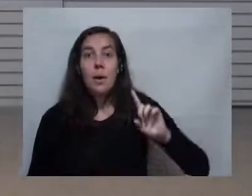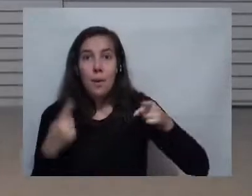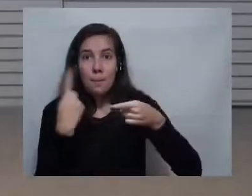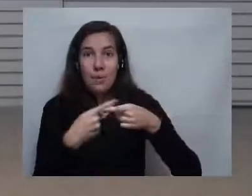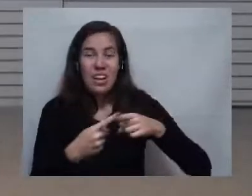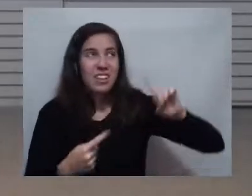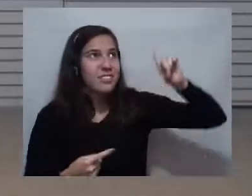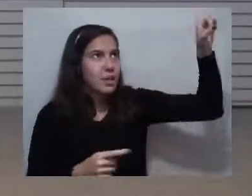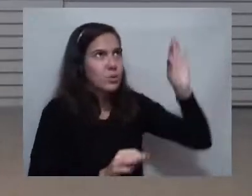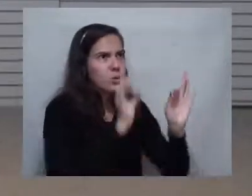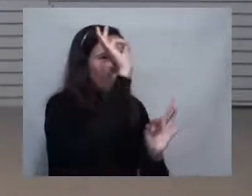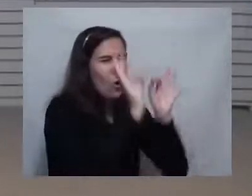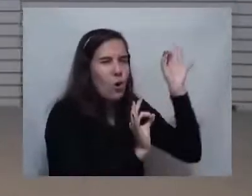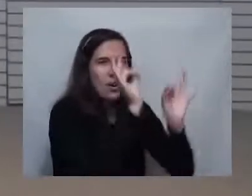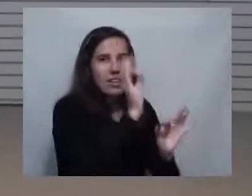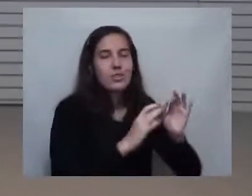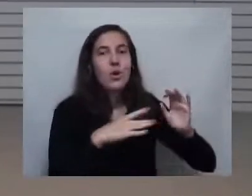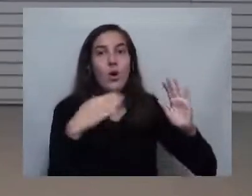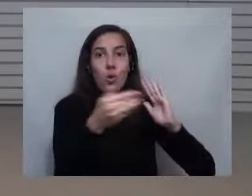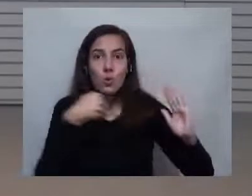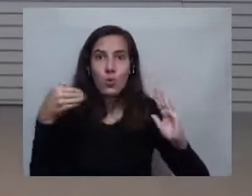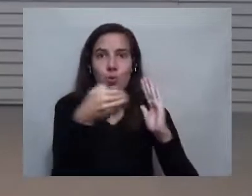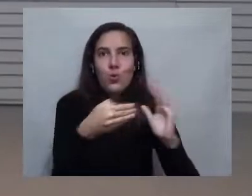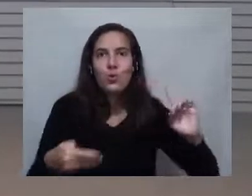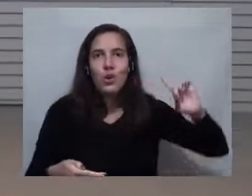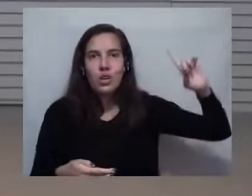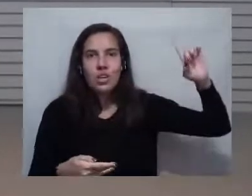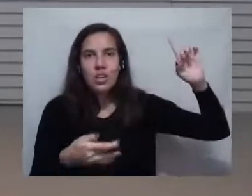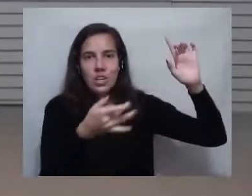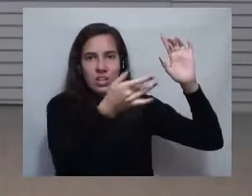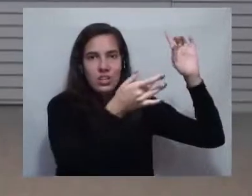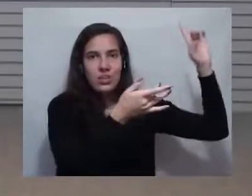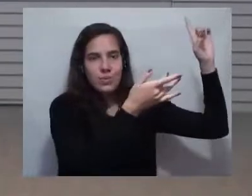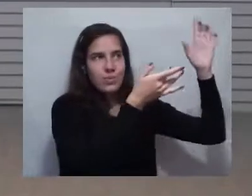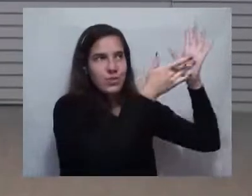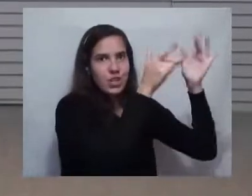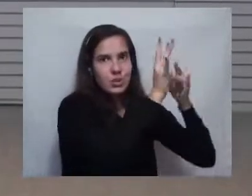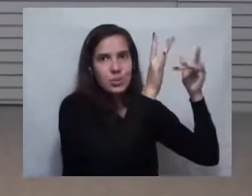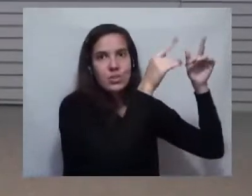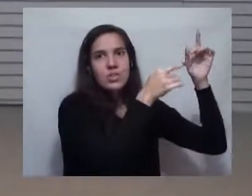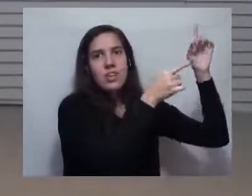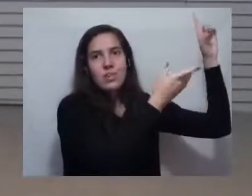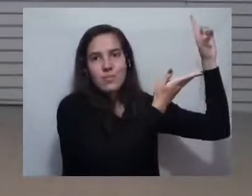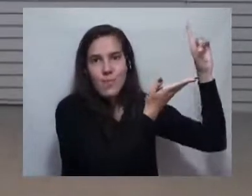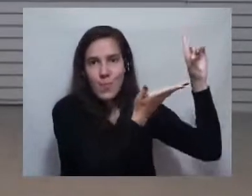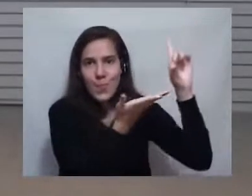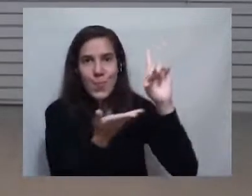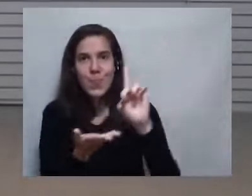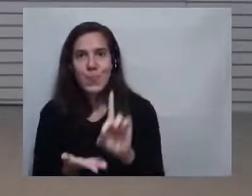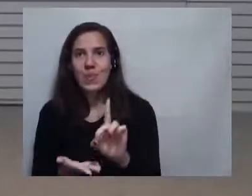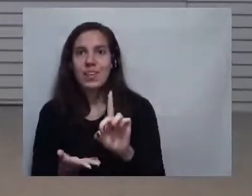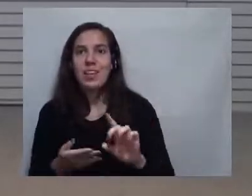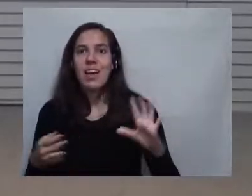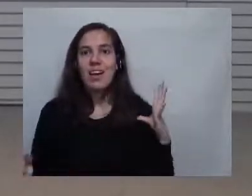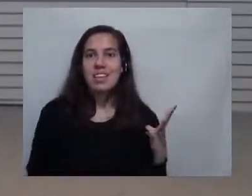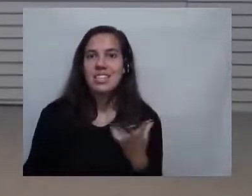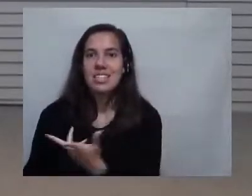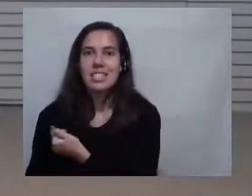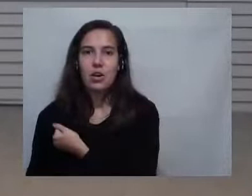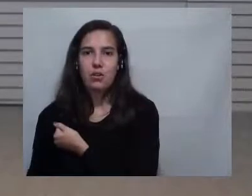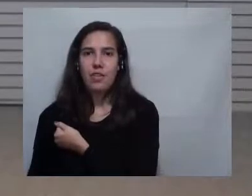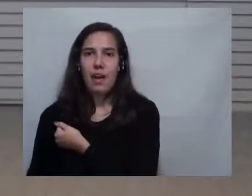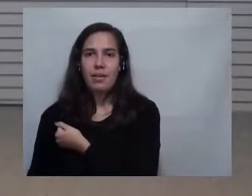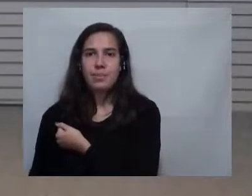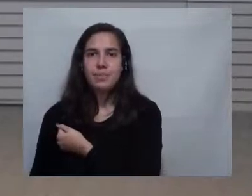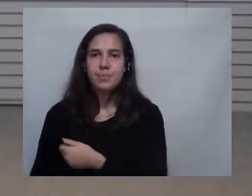e os imperadores vão Então os generais de guerra para mostrar o seu poder colocar vão quando não usavam os homens como